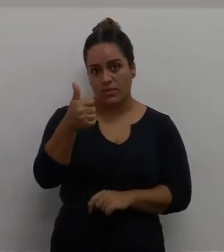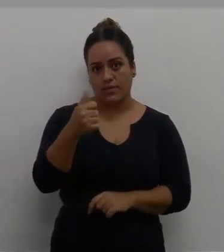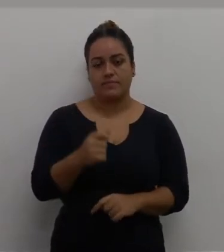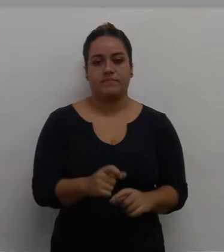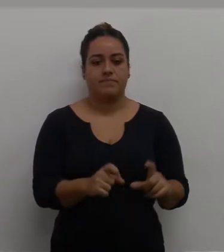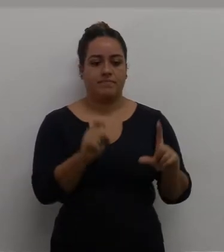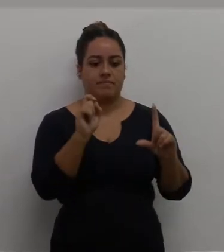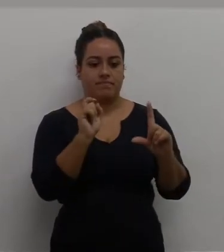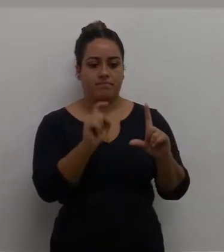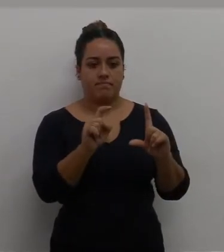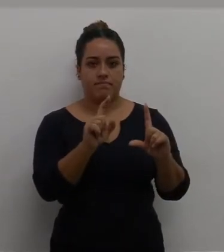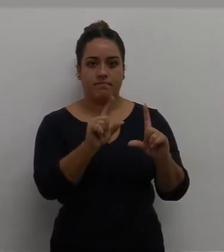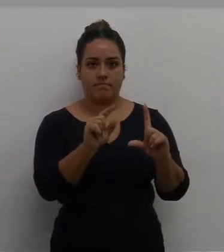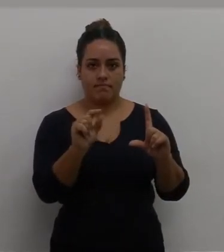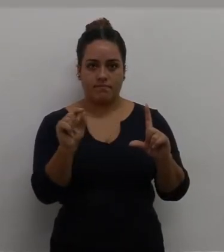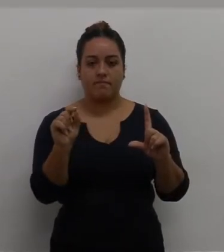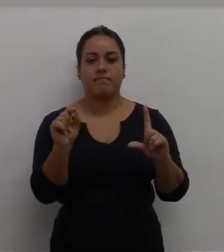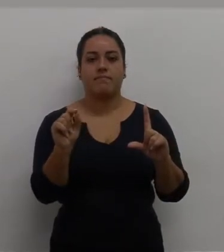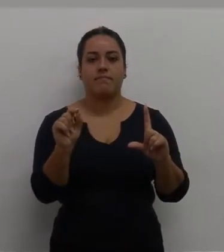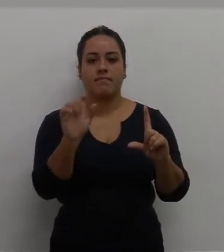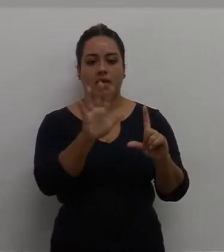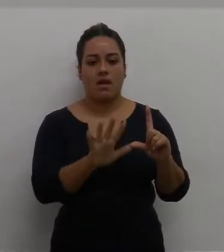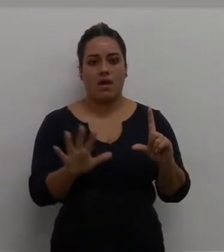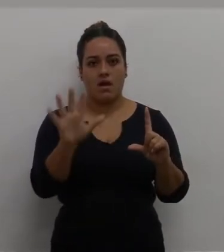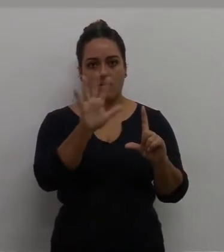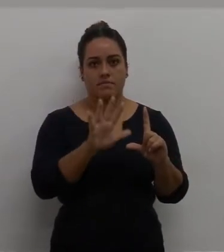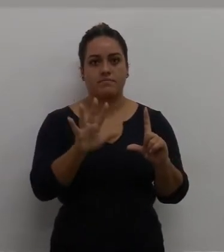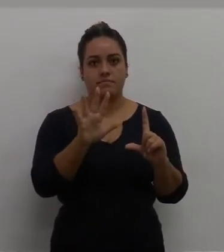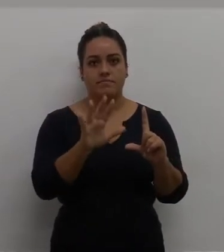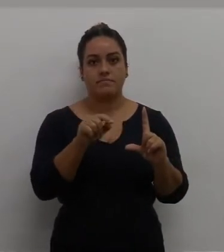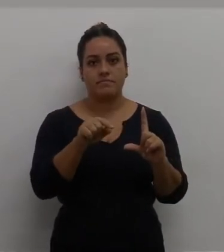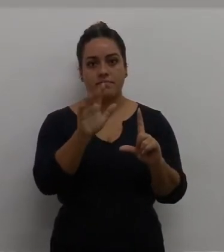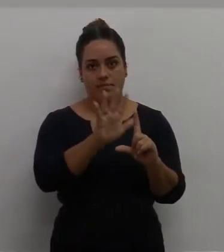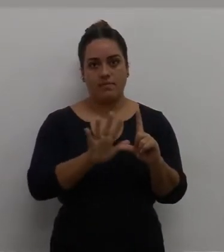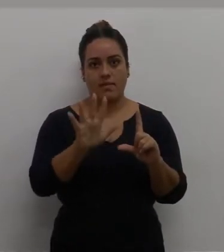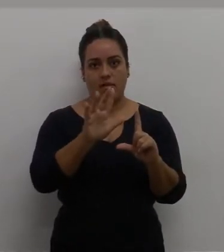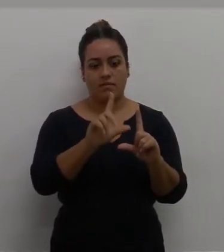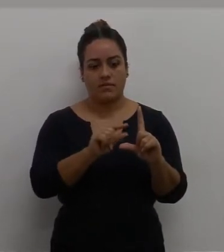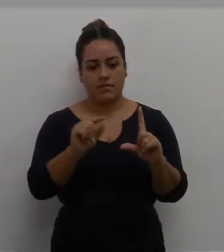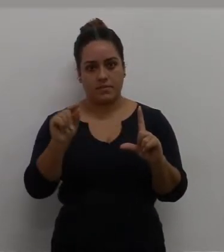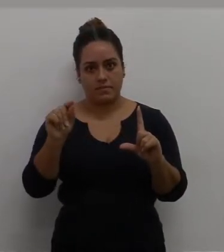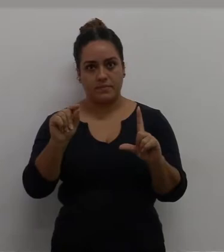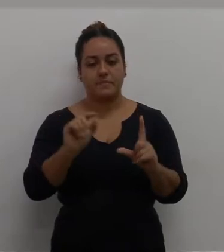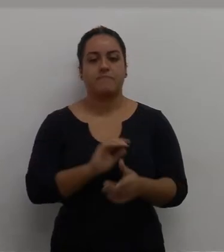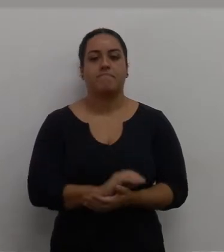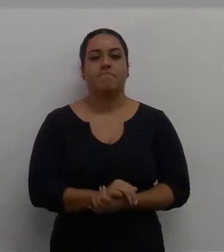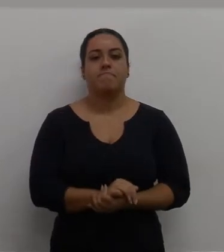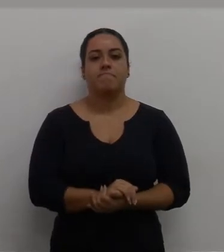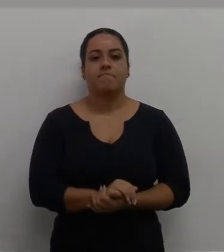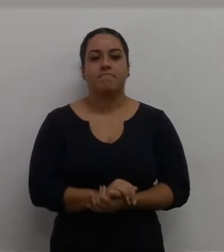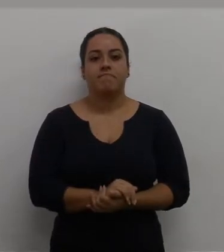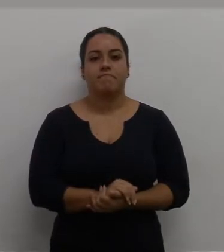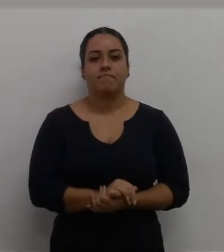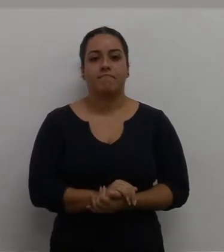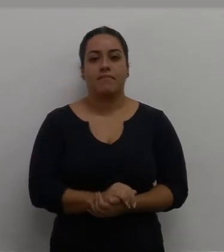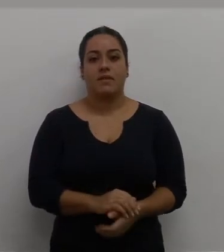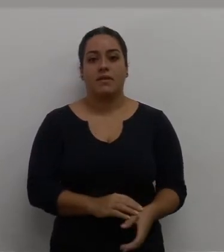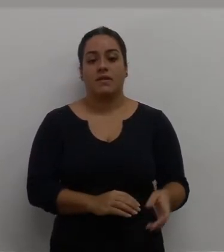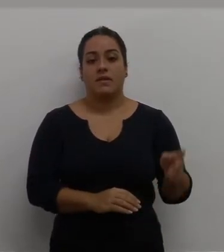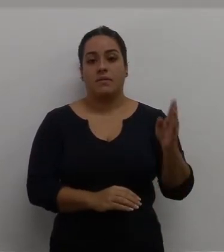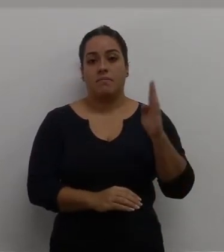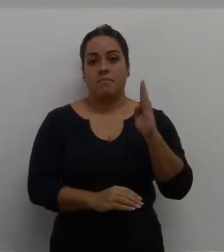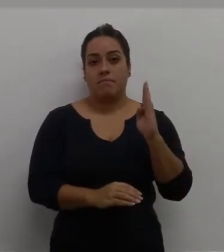vamos lá, eu vou marcar aqui, ó, toda a área do gráfico, essa área aqui, ok? Que vai